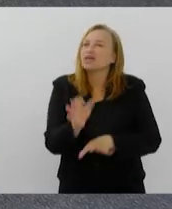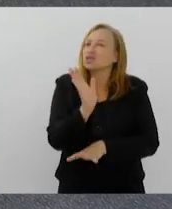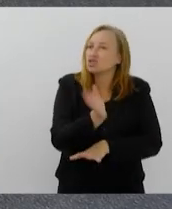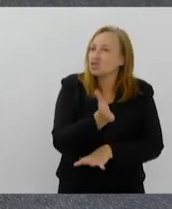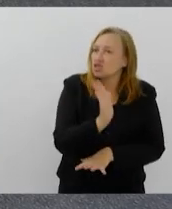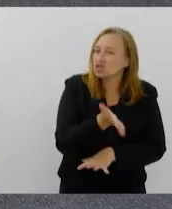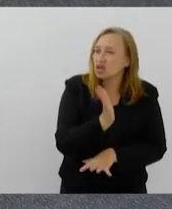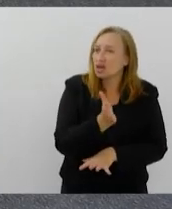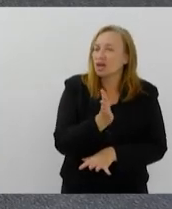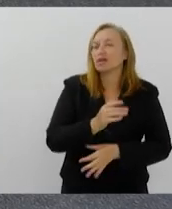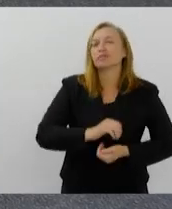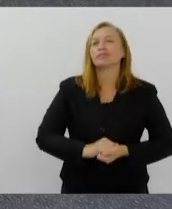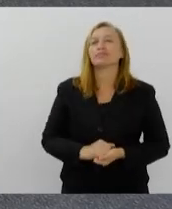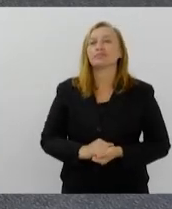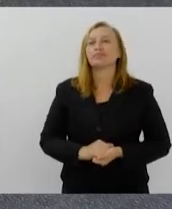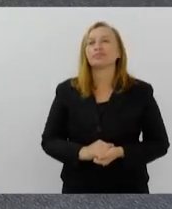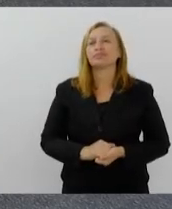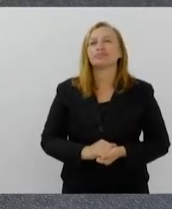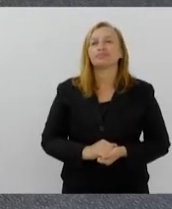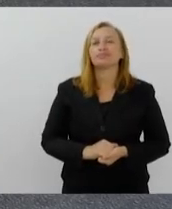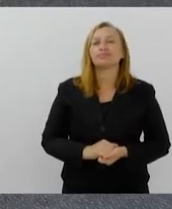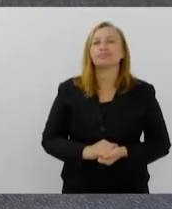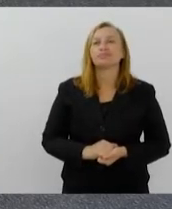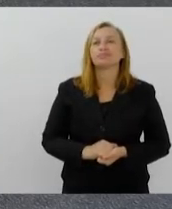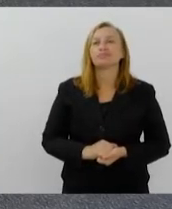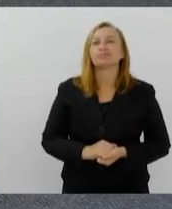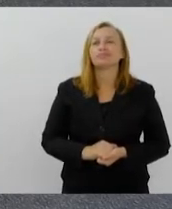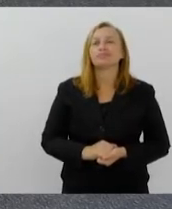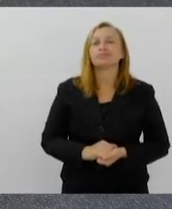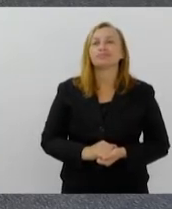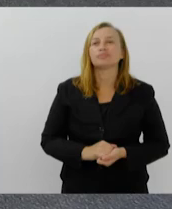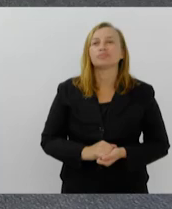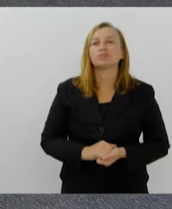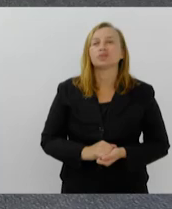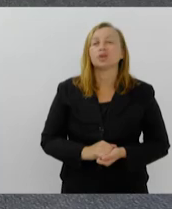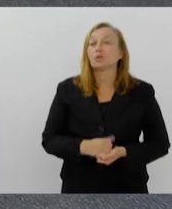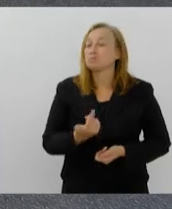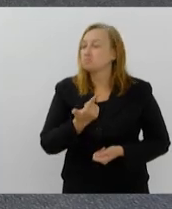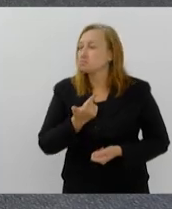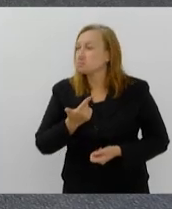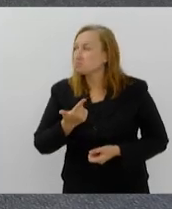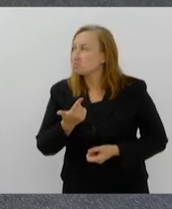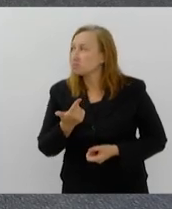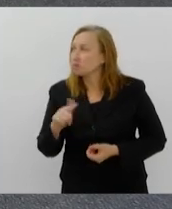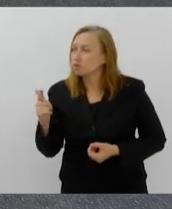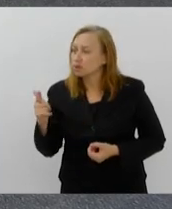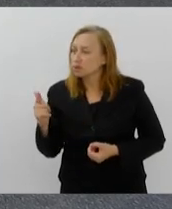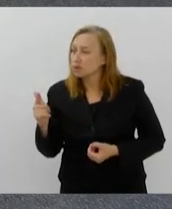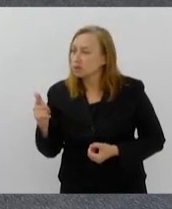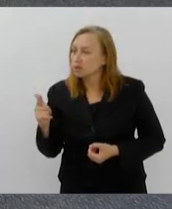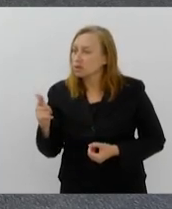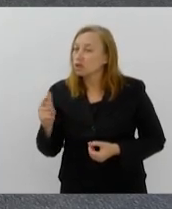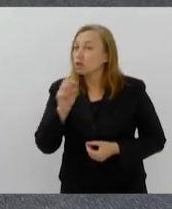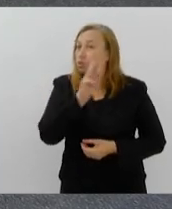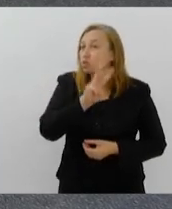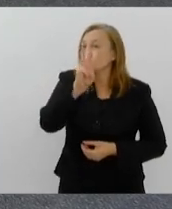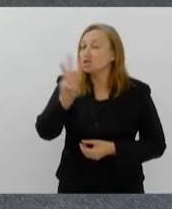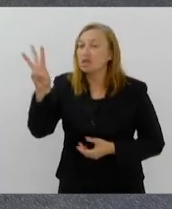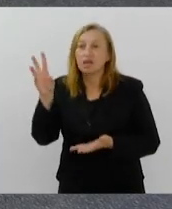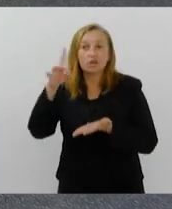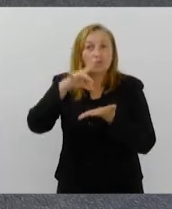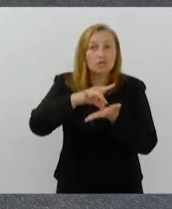forma incipiente. Mas ainda não tem no site oficial